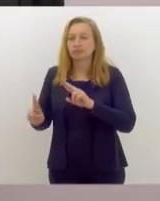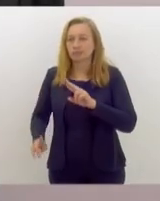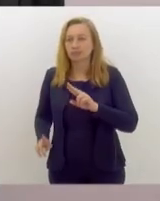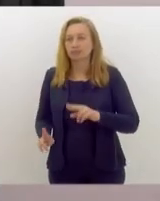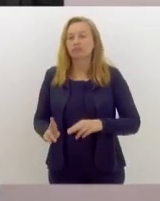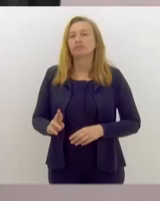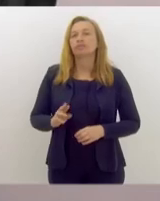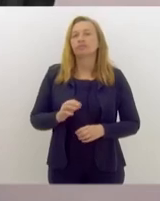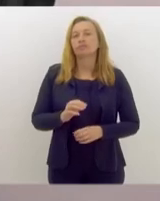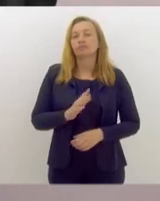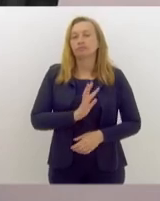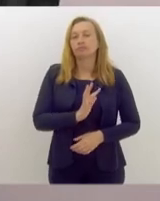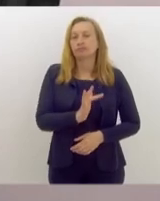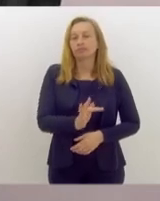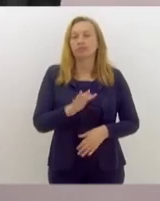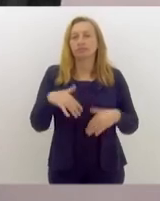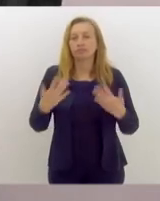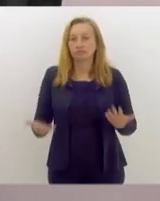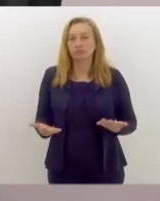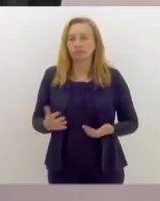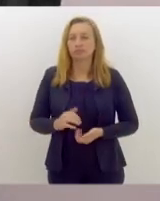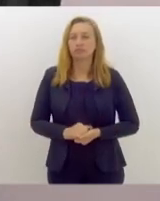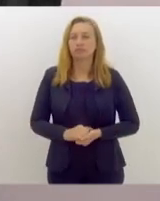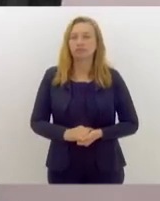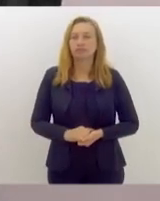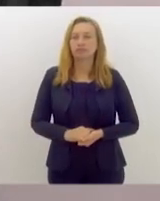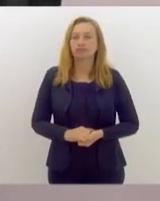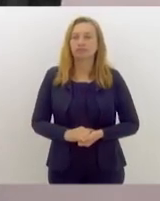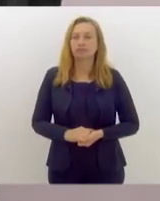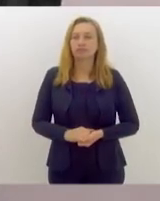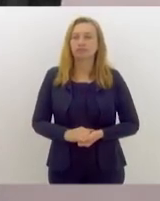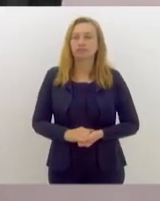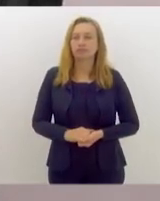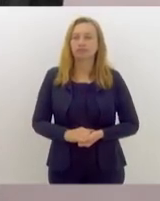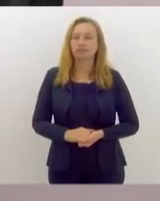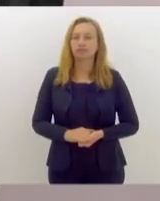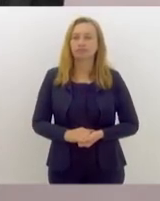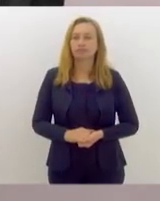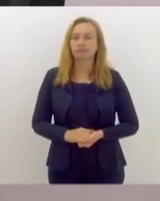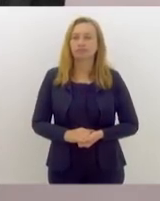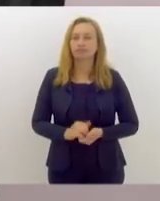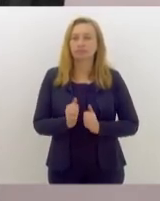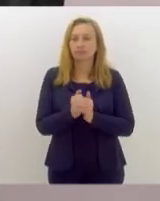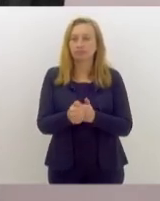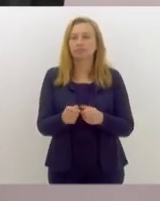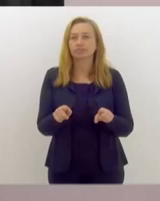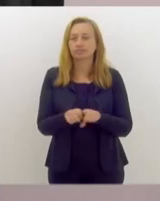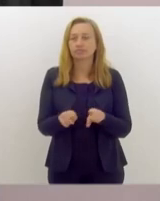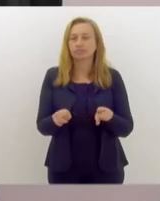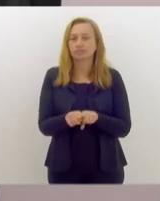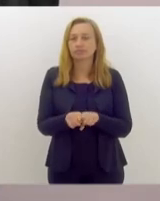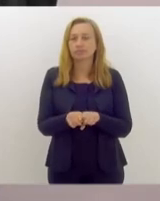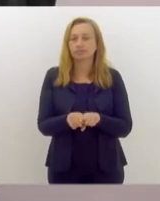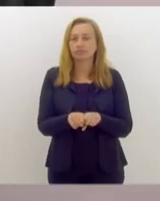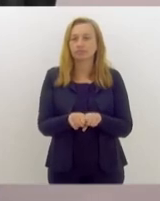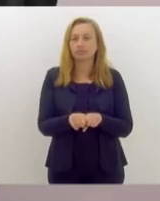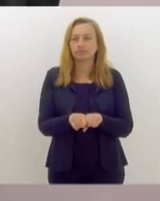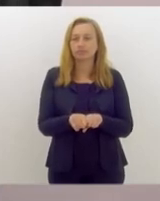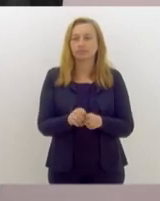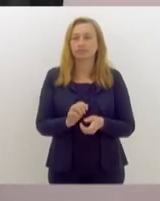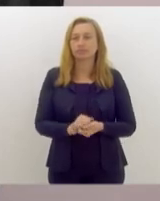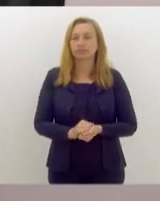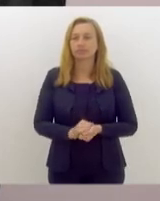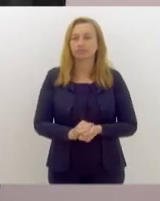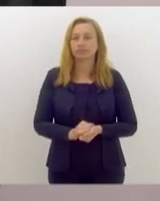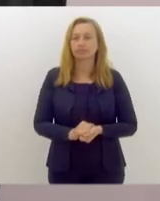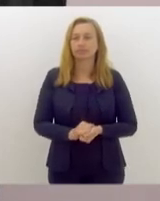Baixada Fluminense, que estão hoje visitando a Assembleia Legislativa e acompanhando também aqui uma parte, pelo menos, da